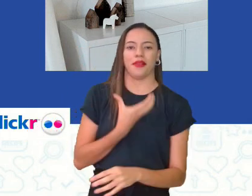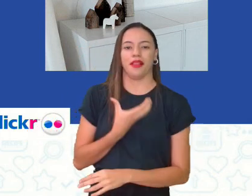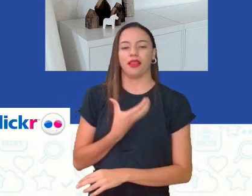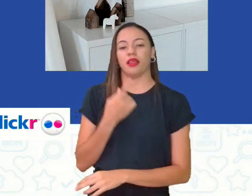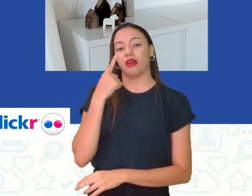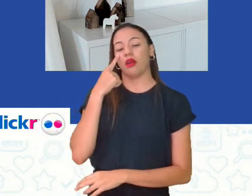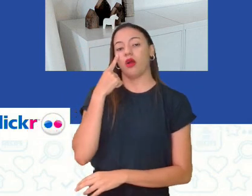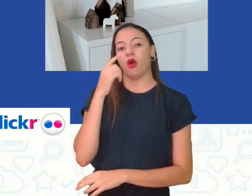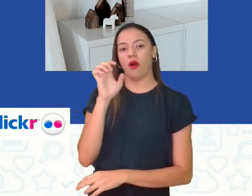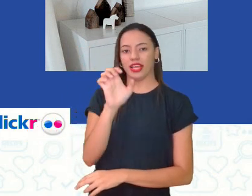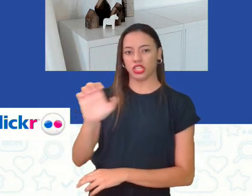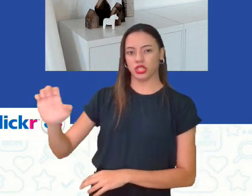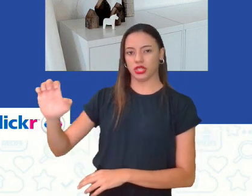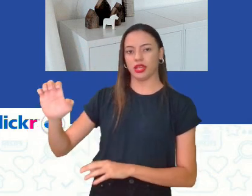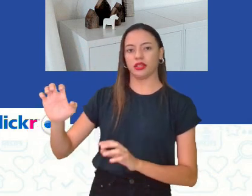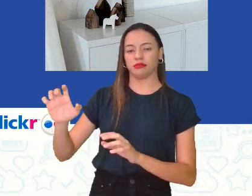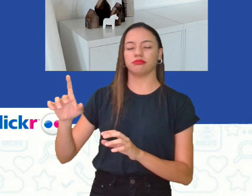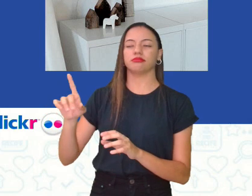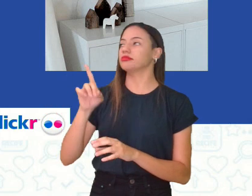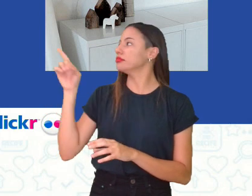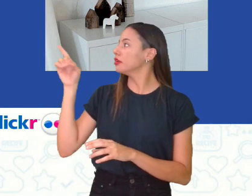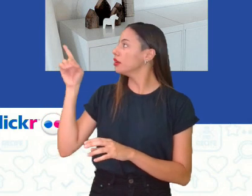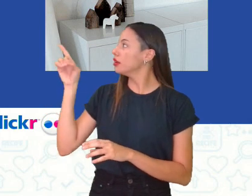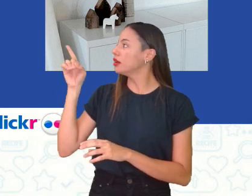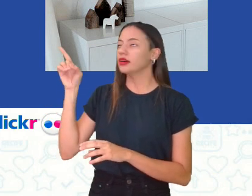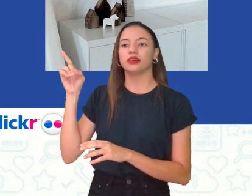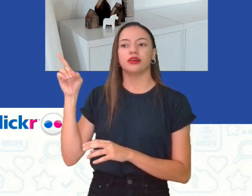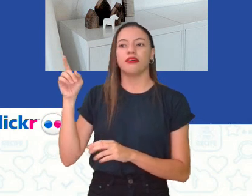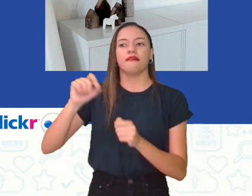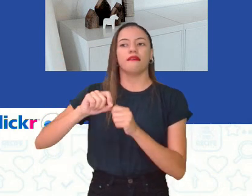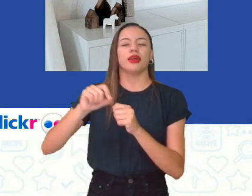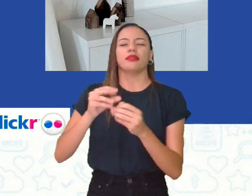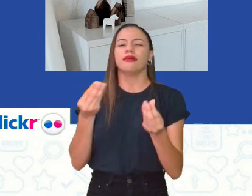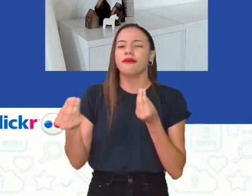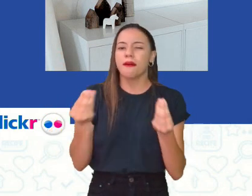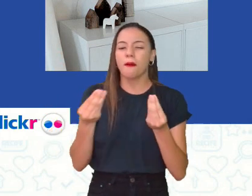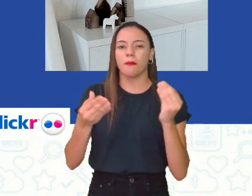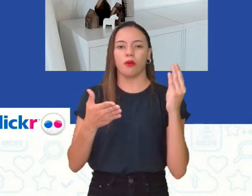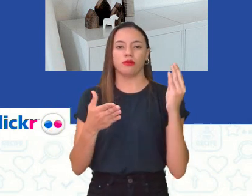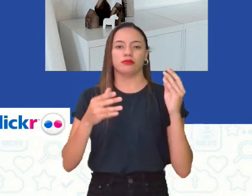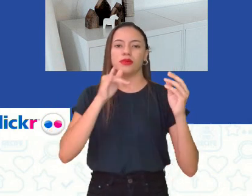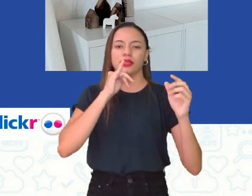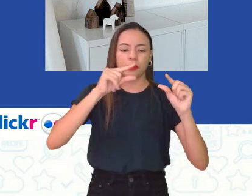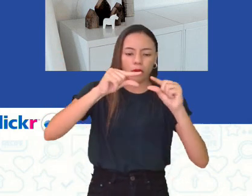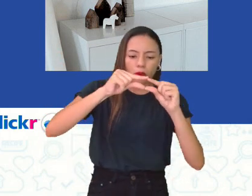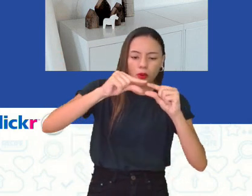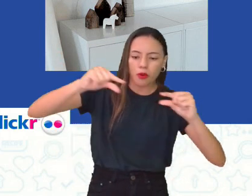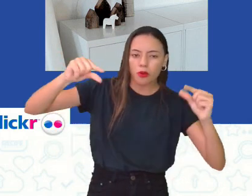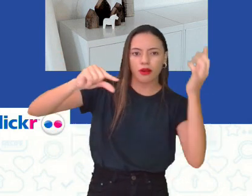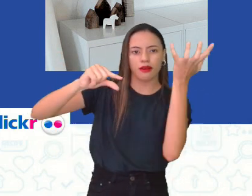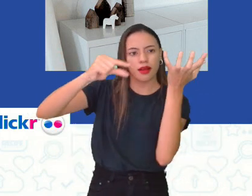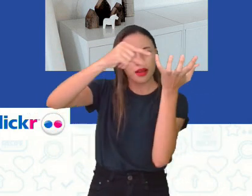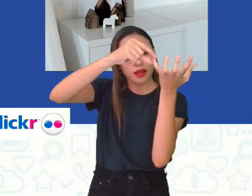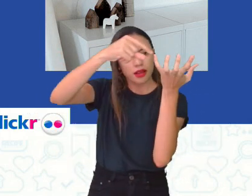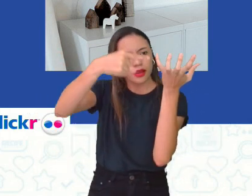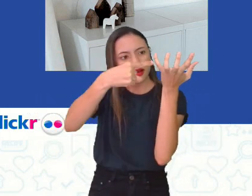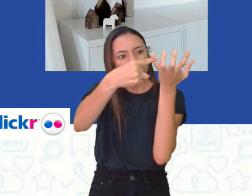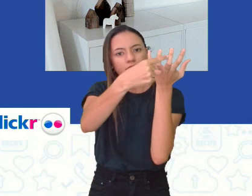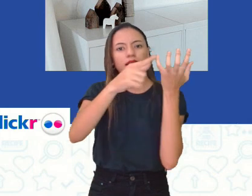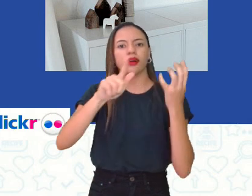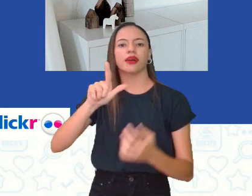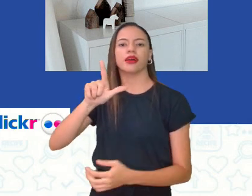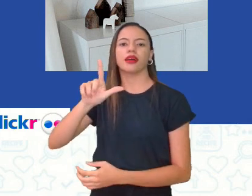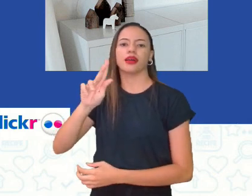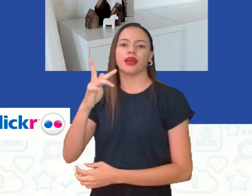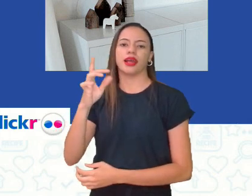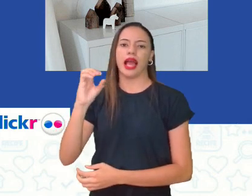à esquerda, uma árvore feita com galhos de árvores montadas naquele formato do pinheiro e enfeitadas